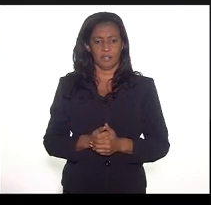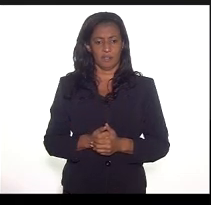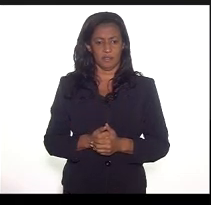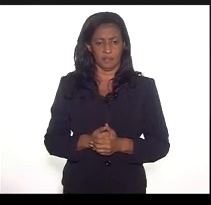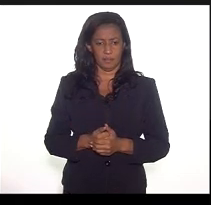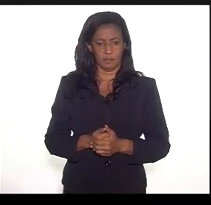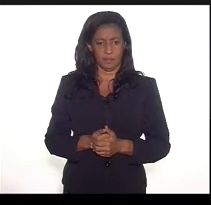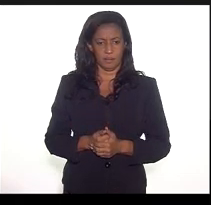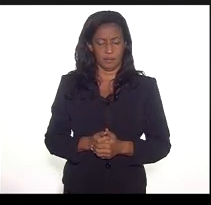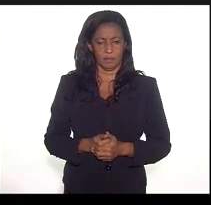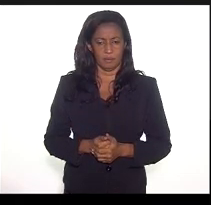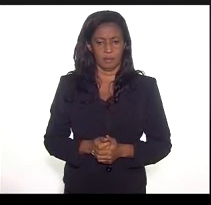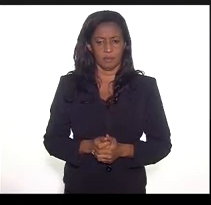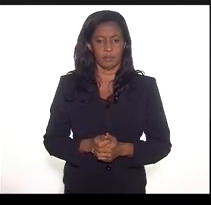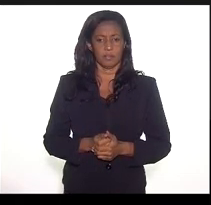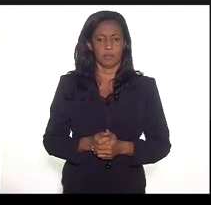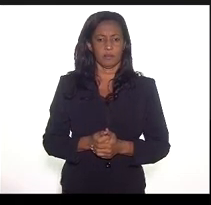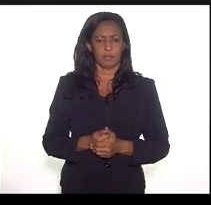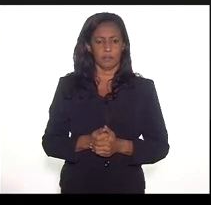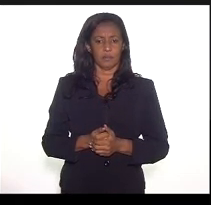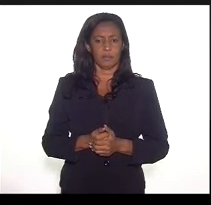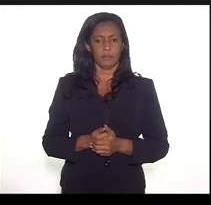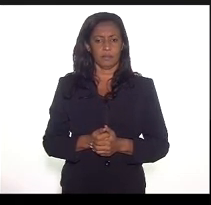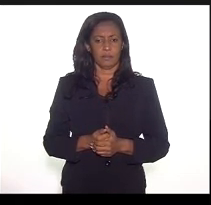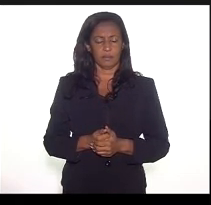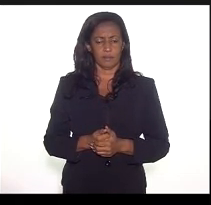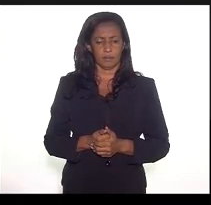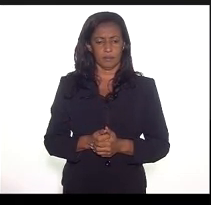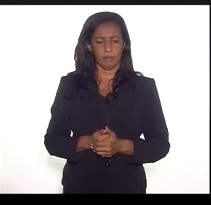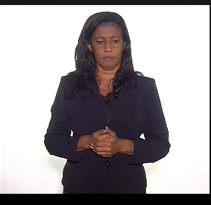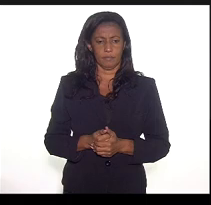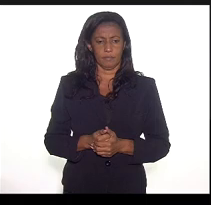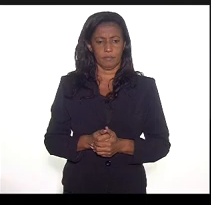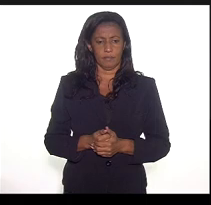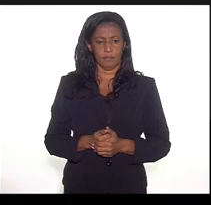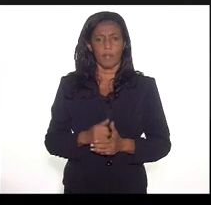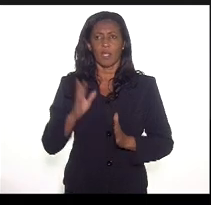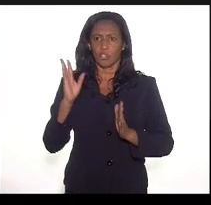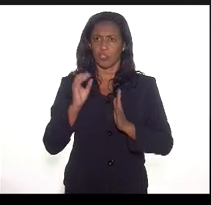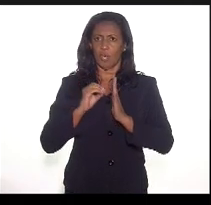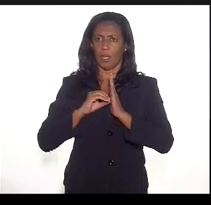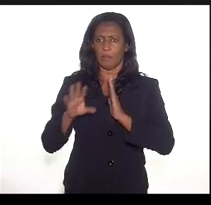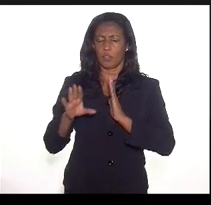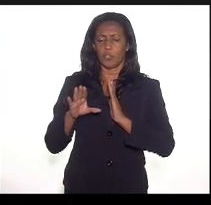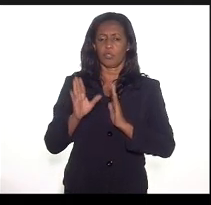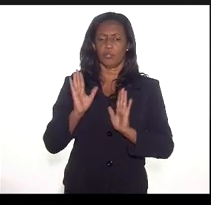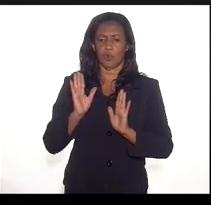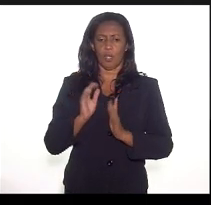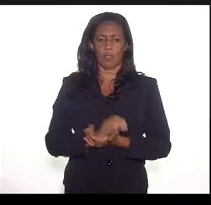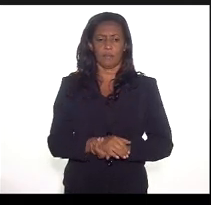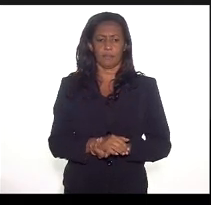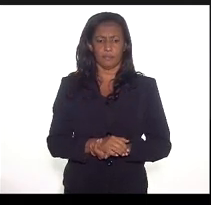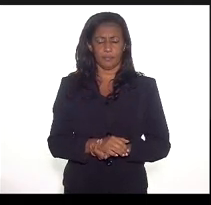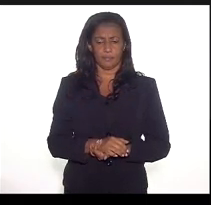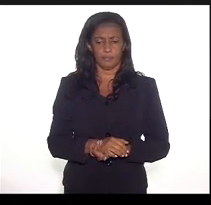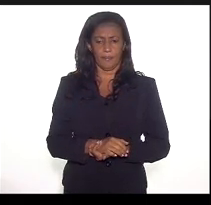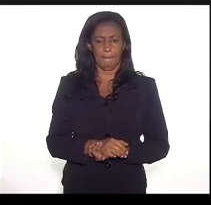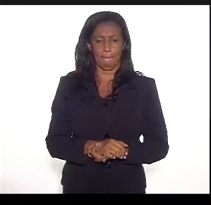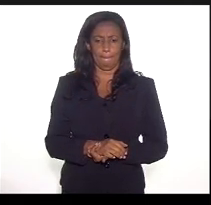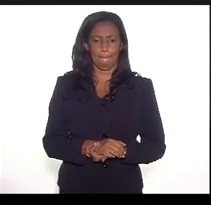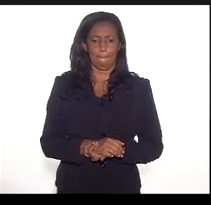Excelência permitiu. Já foi emitido, senhor. Matéria vencida, deputada. A gente já emitiu, o Flávio Serafini emitiu o parecer. Ok.